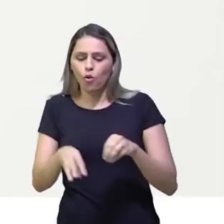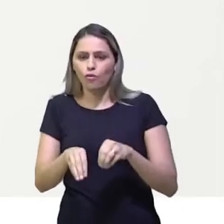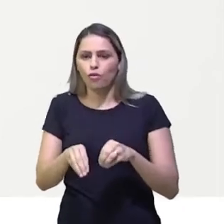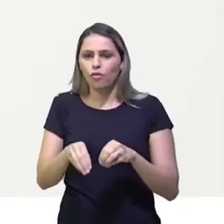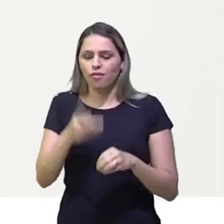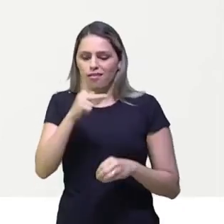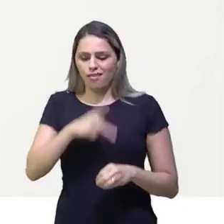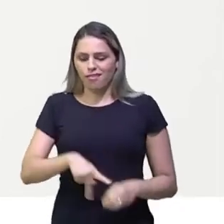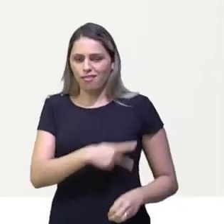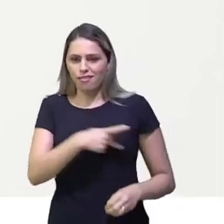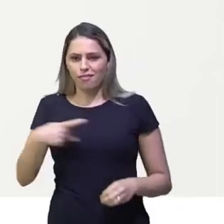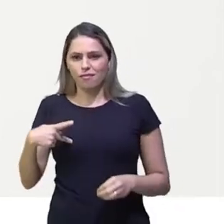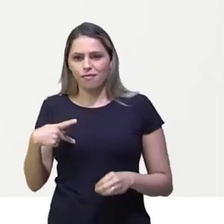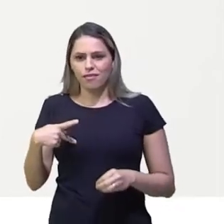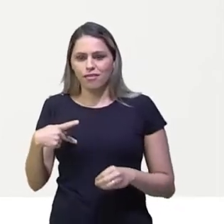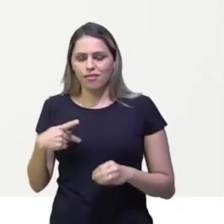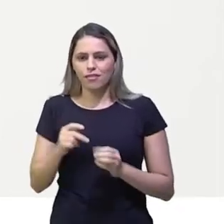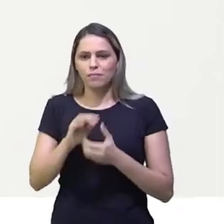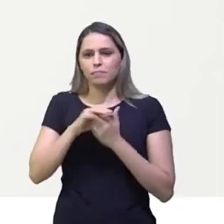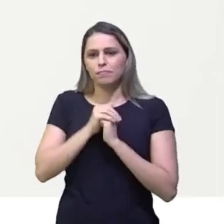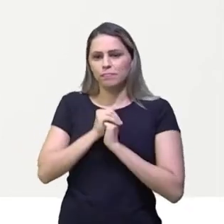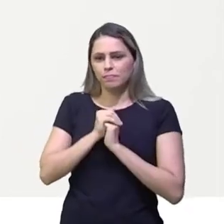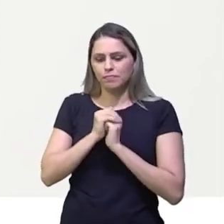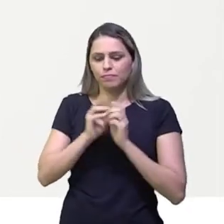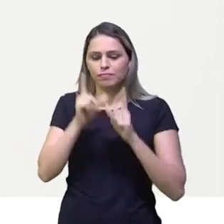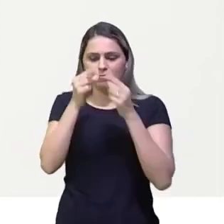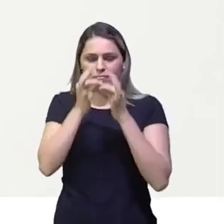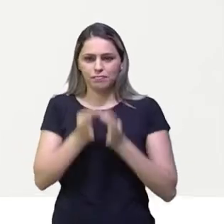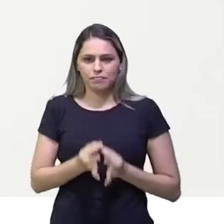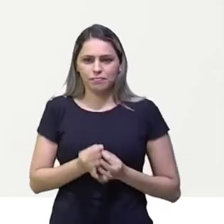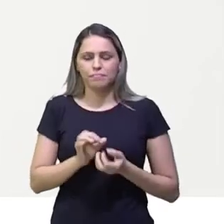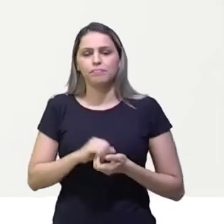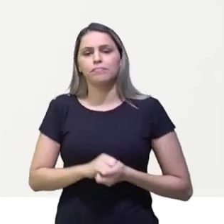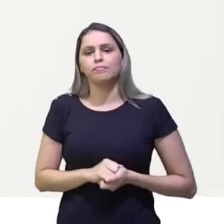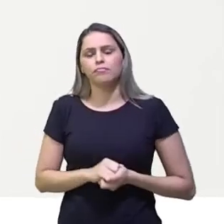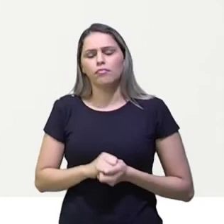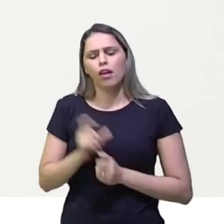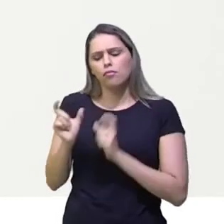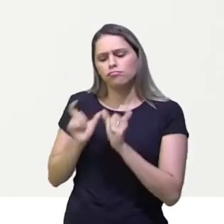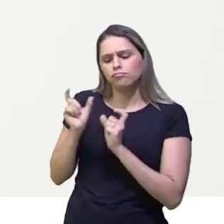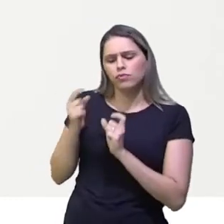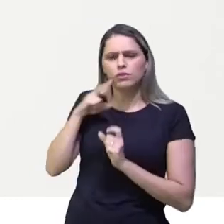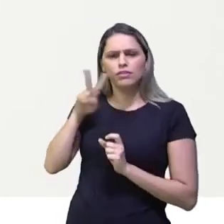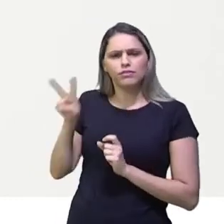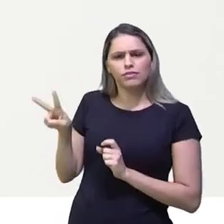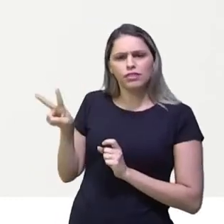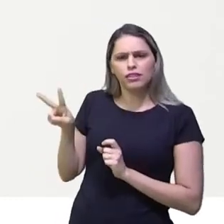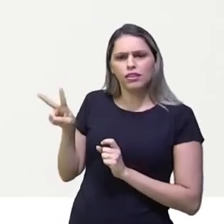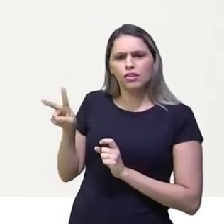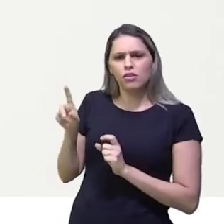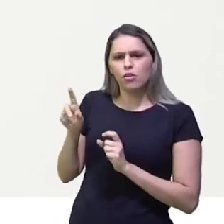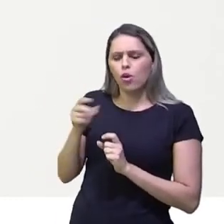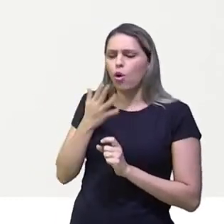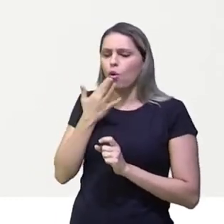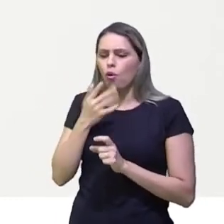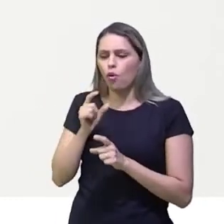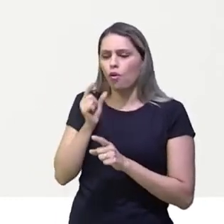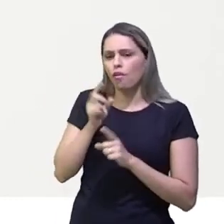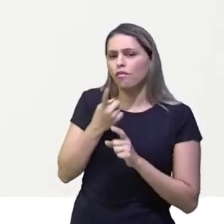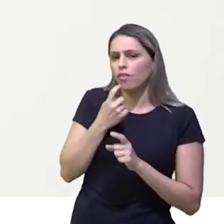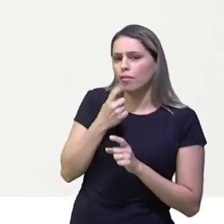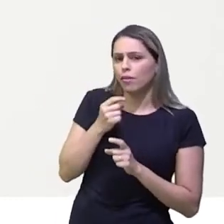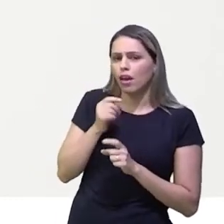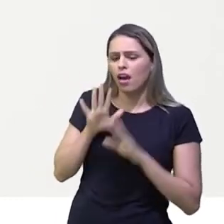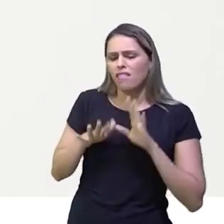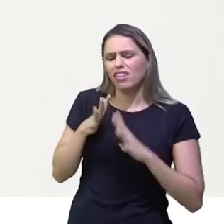o padre? Rezando missa. Essas palavras que vocês viram aí em vermelho, elas, às vezes a gente